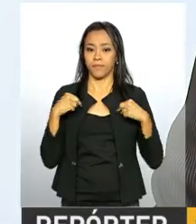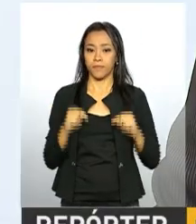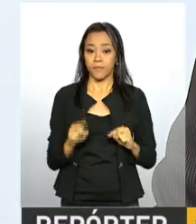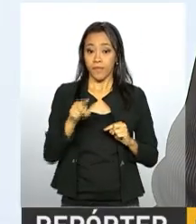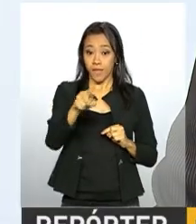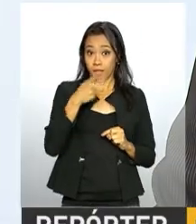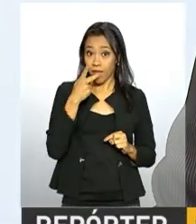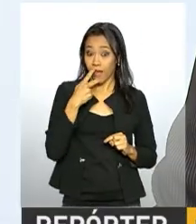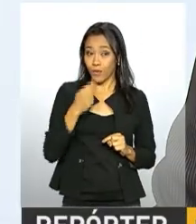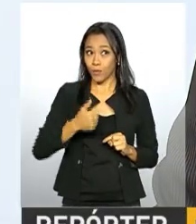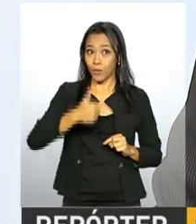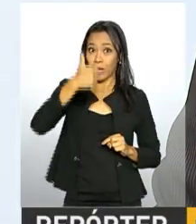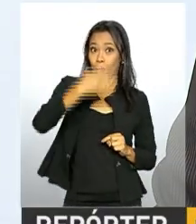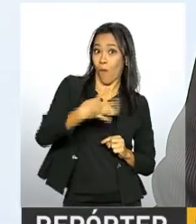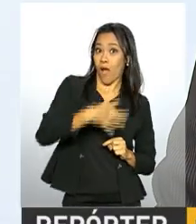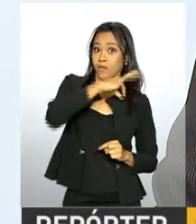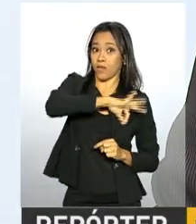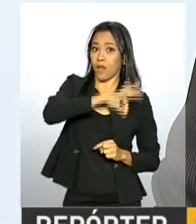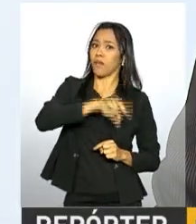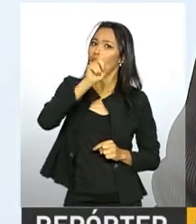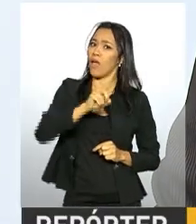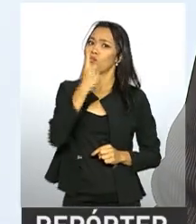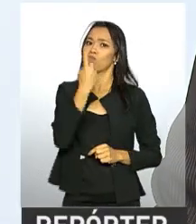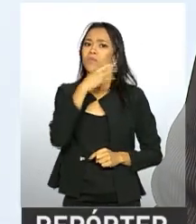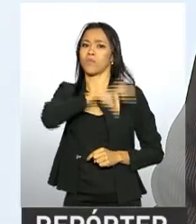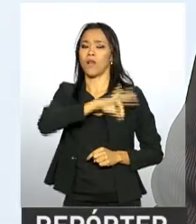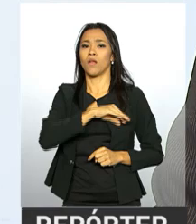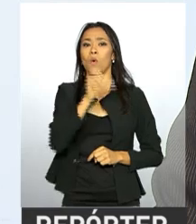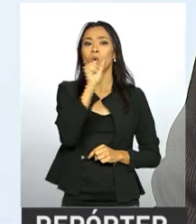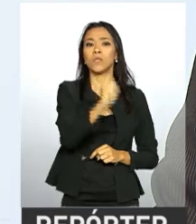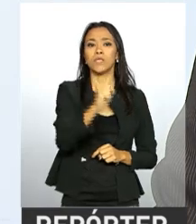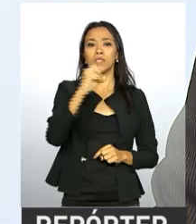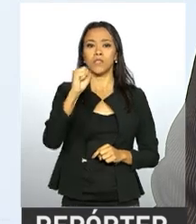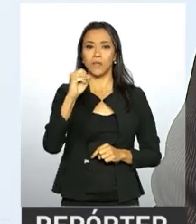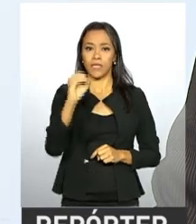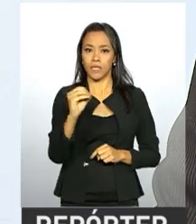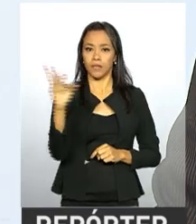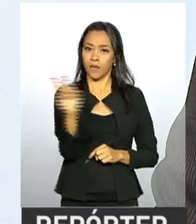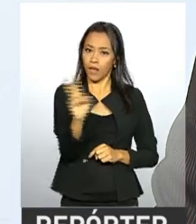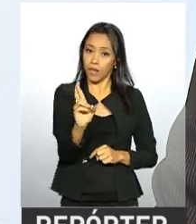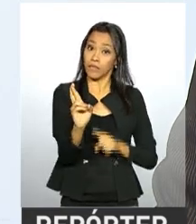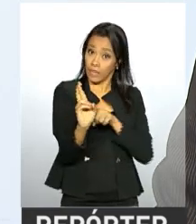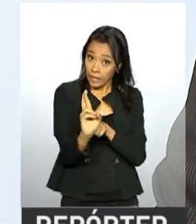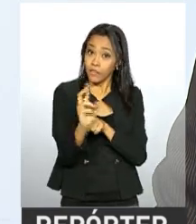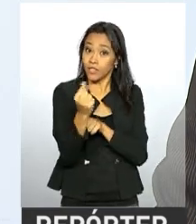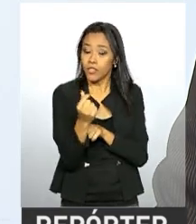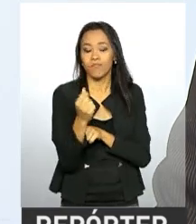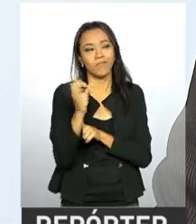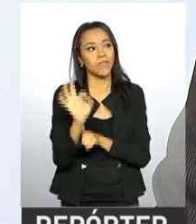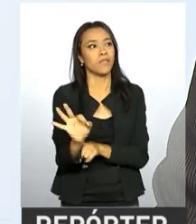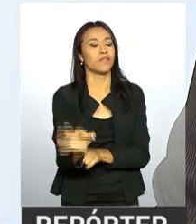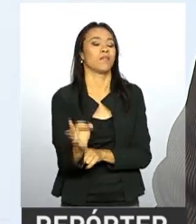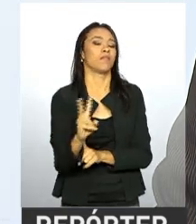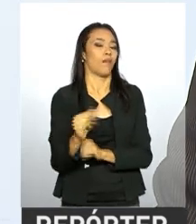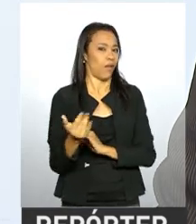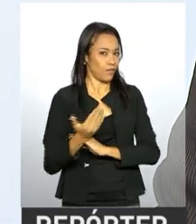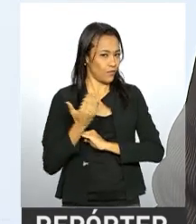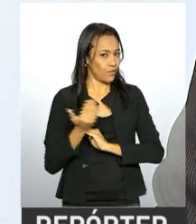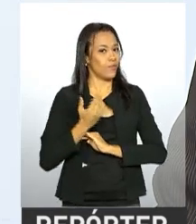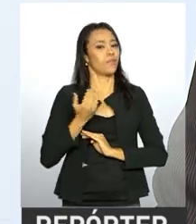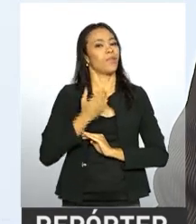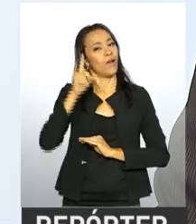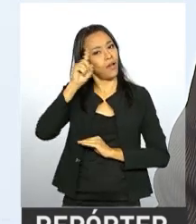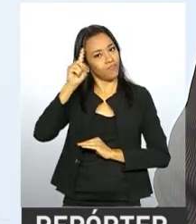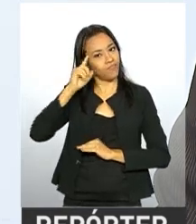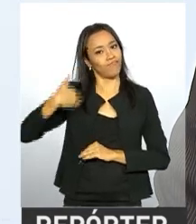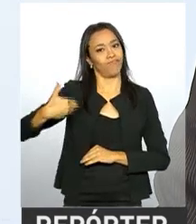14º salário ele corresponde ao valor de um salário mínimo ou seja R 880 que com certeza vai poder ajudar aí na no dia a dia das